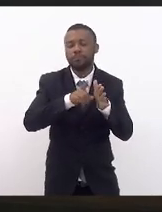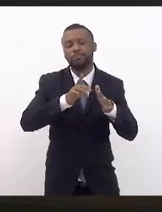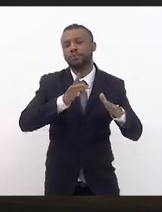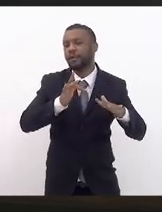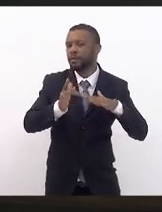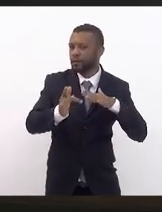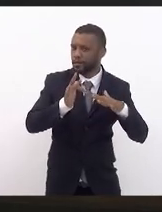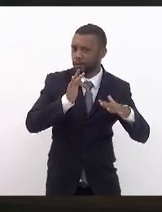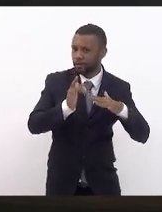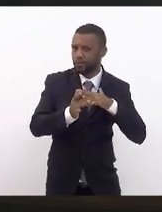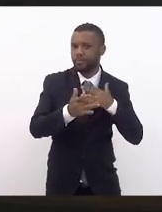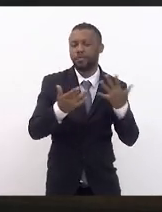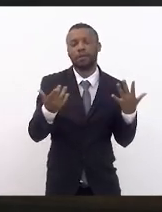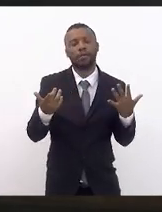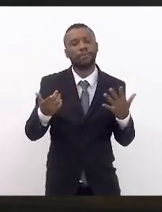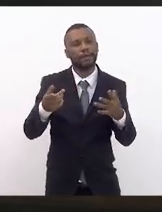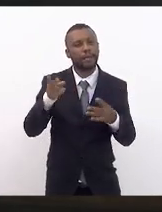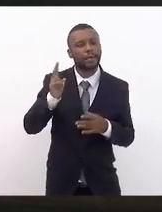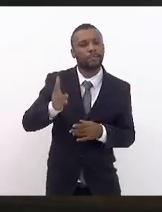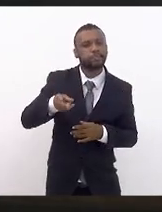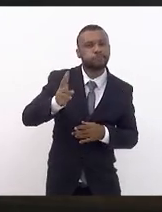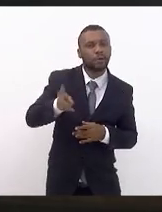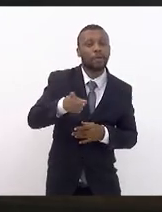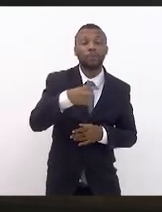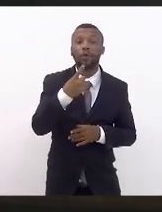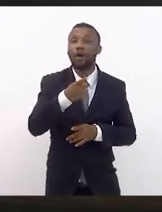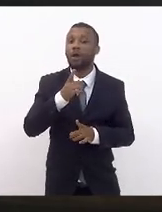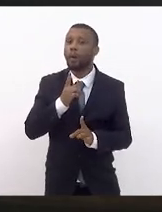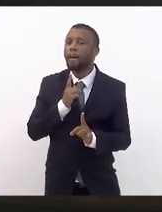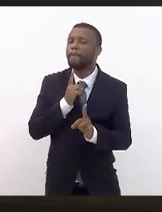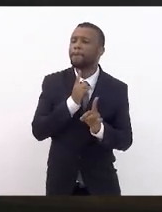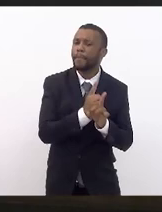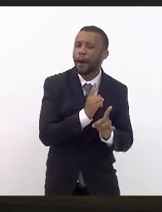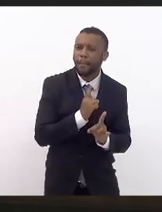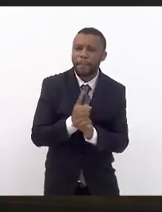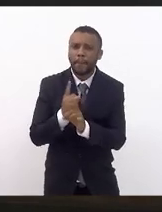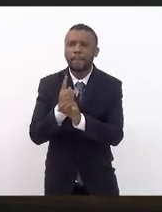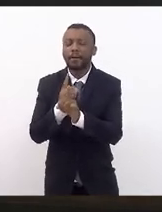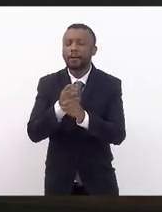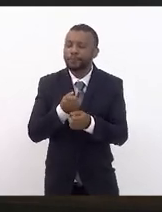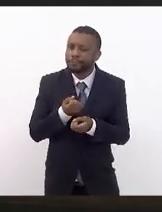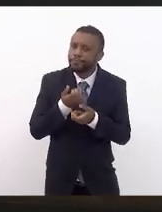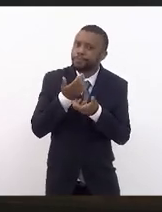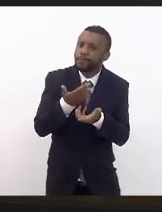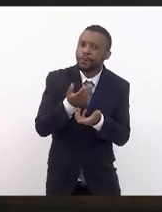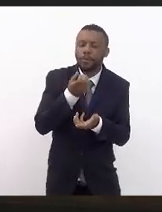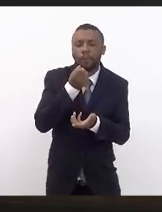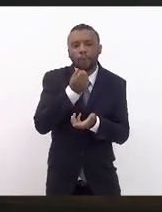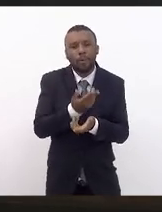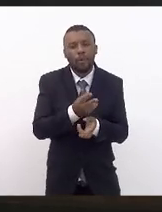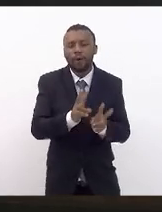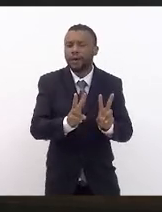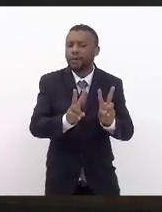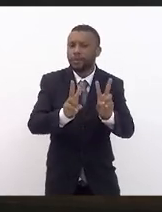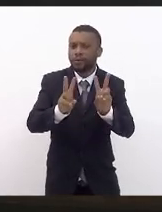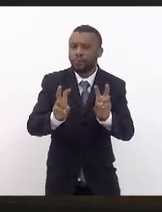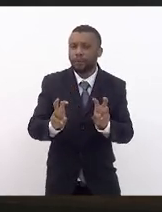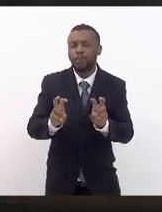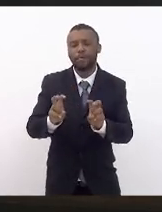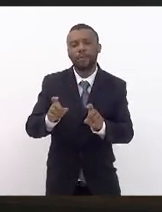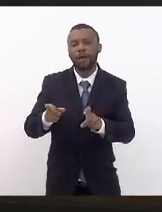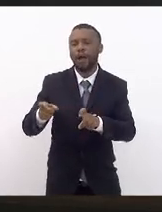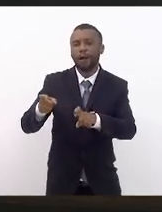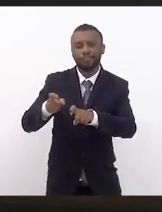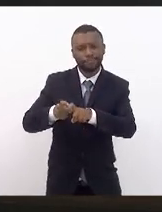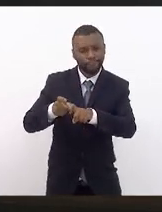sociais, sempre encontramos palavras tão boas com respeito ao Dr. Mário Vaz